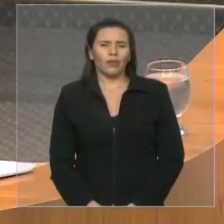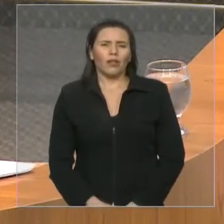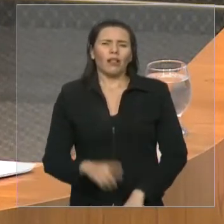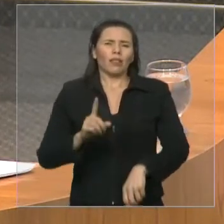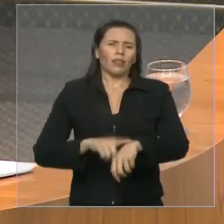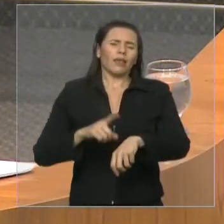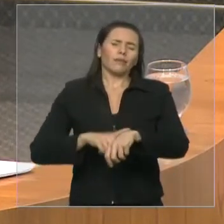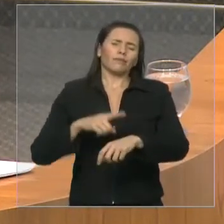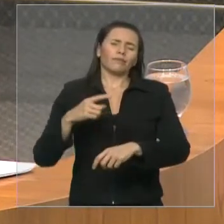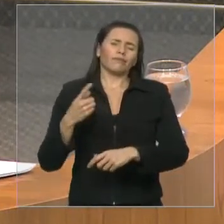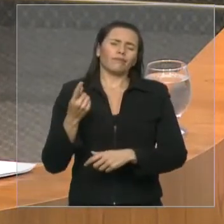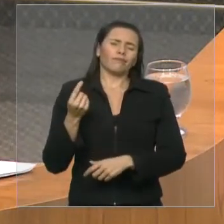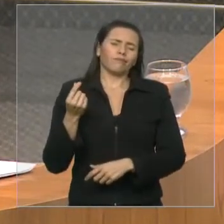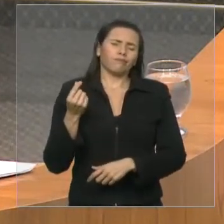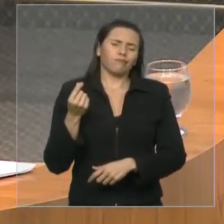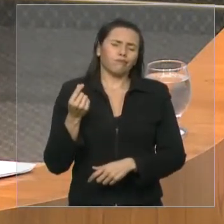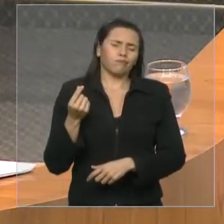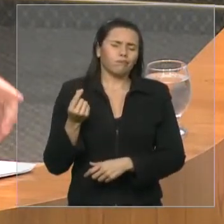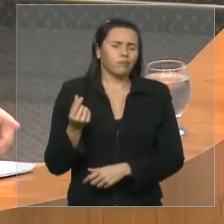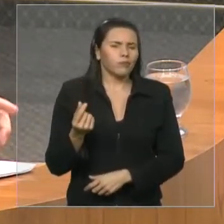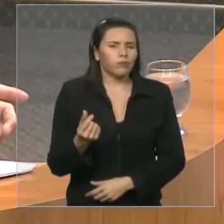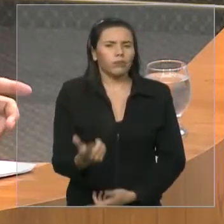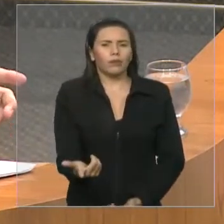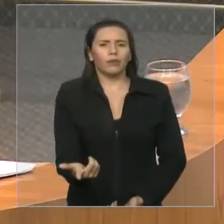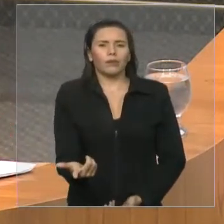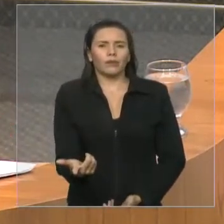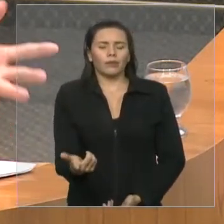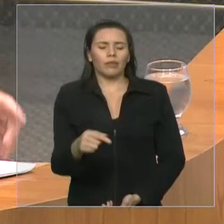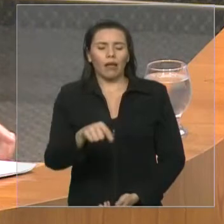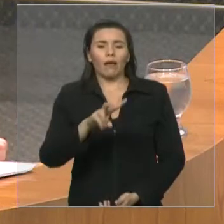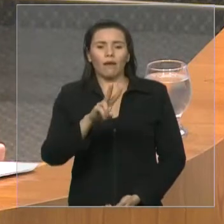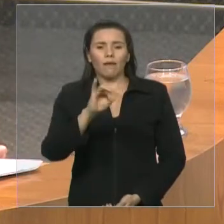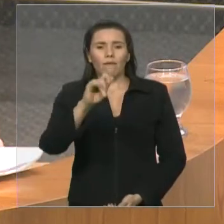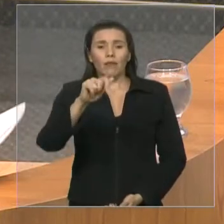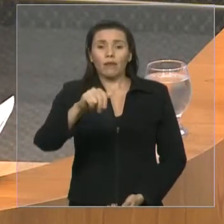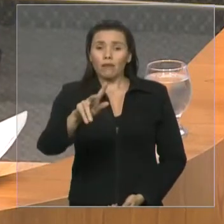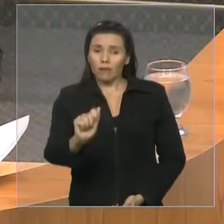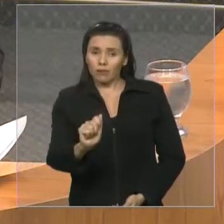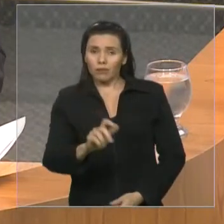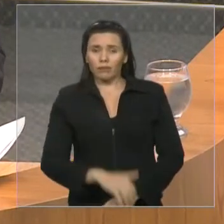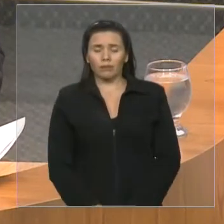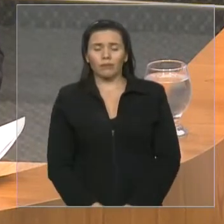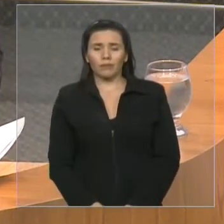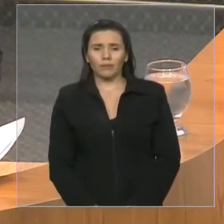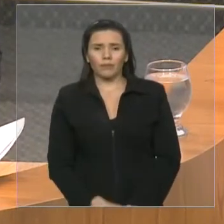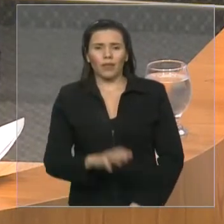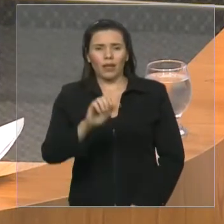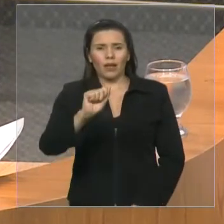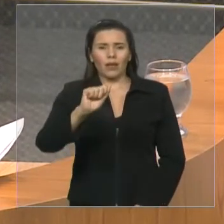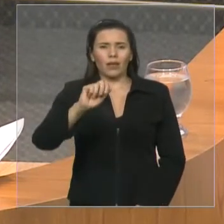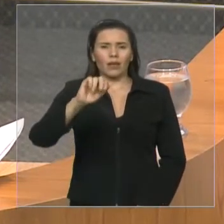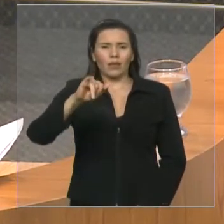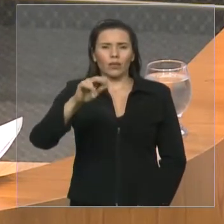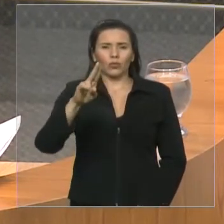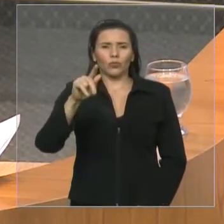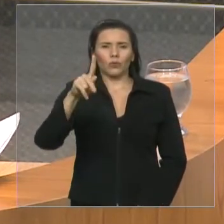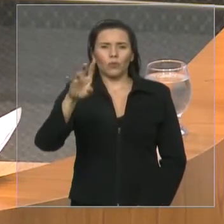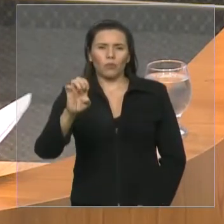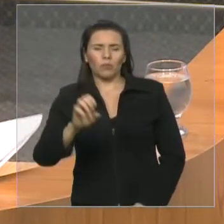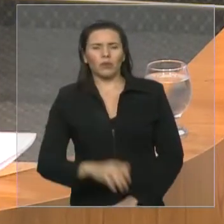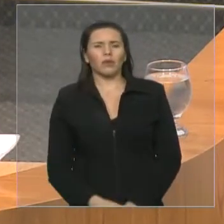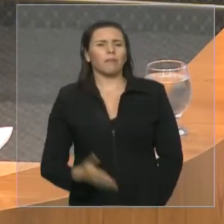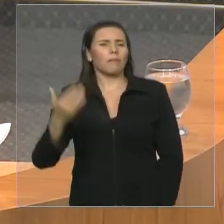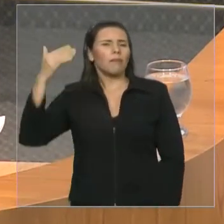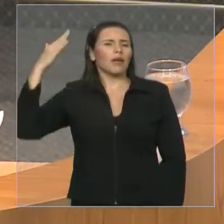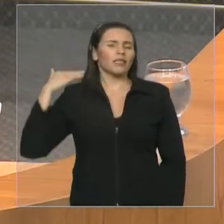E tinha que diluir esses empregos nesses portozinhos. E não tinha como. Porque uma coisa que está há não sei quantos séculos aí sem gerenciamento,